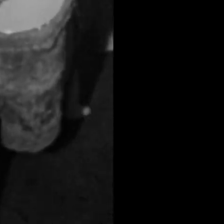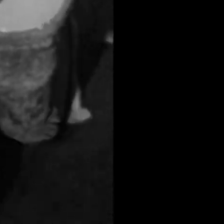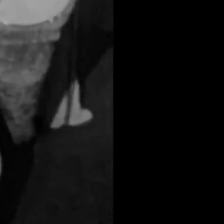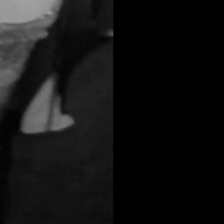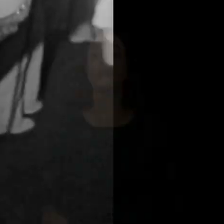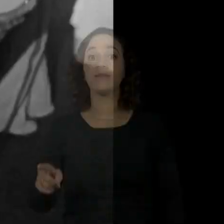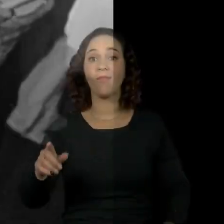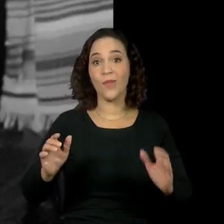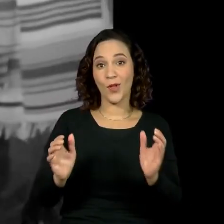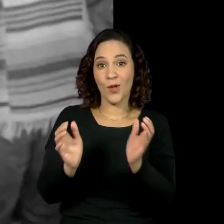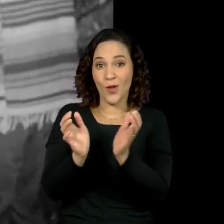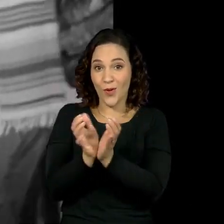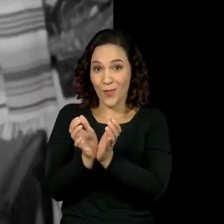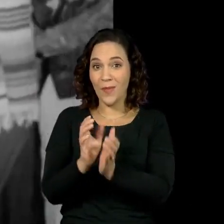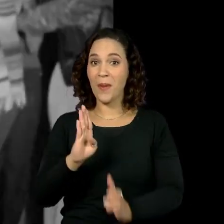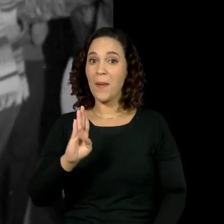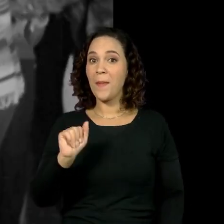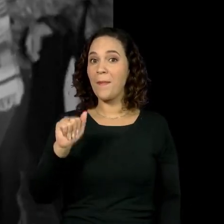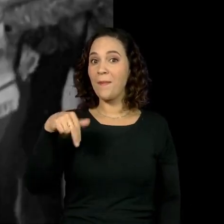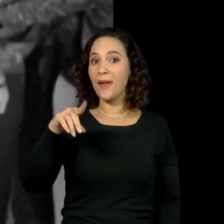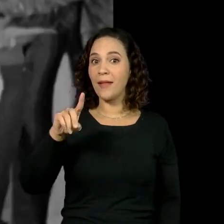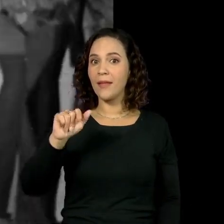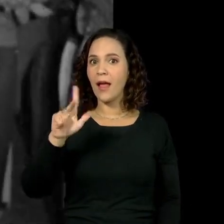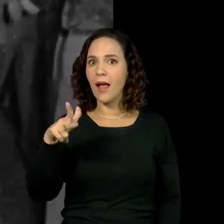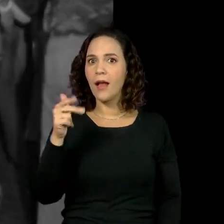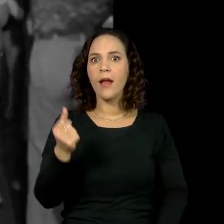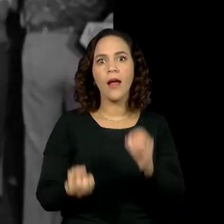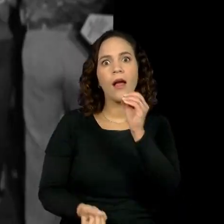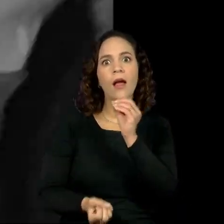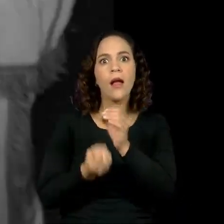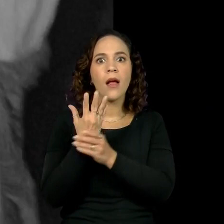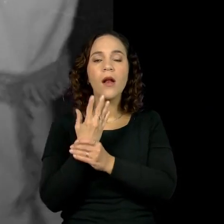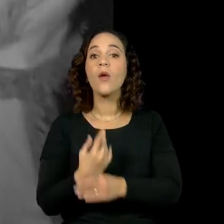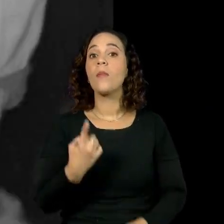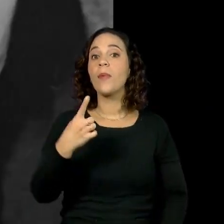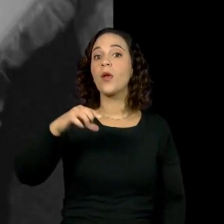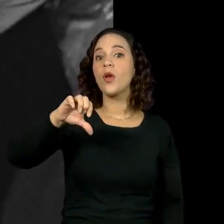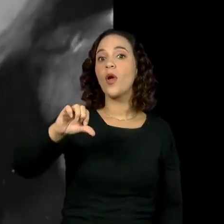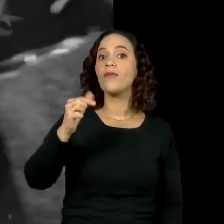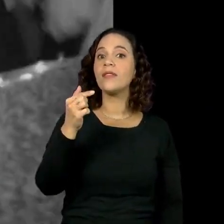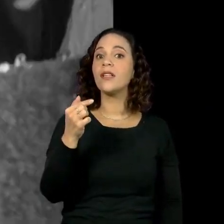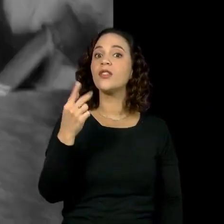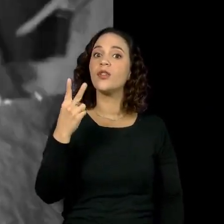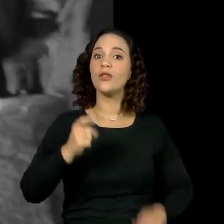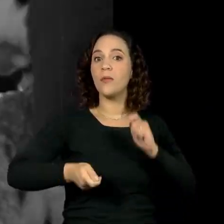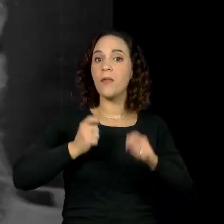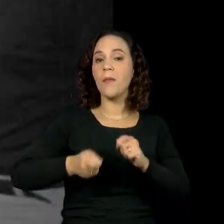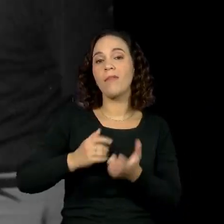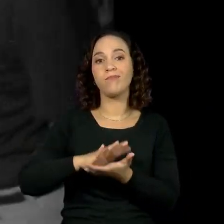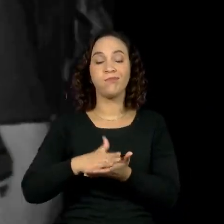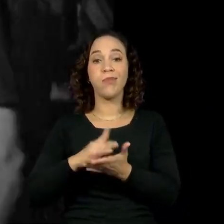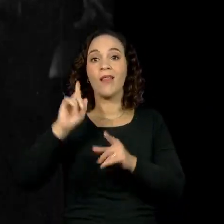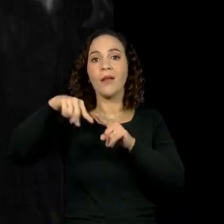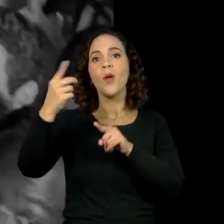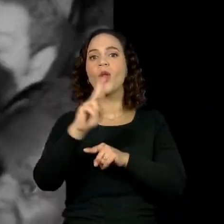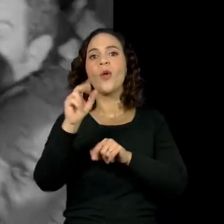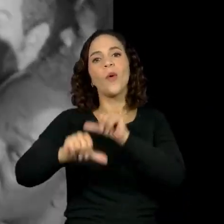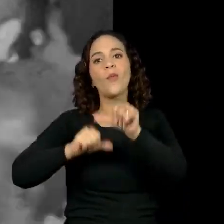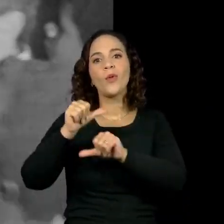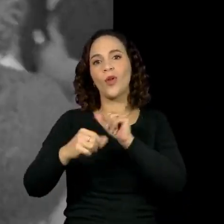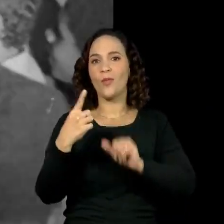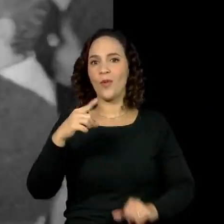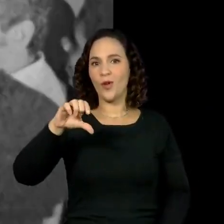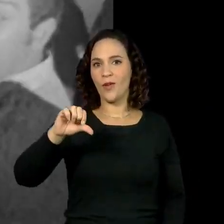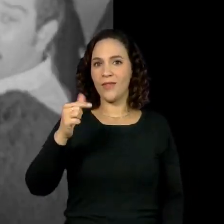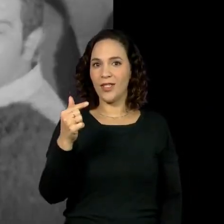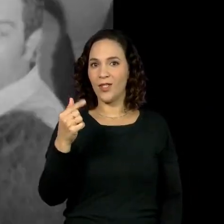A banda Bandalha, nascida em 1972 e rebatizada como Banda Redonda em 74, é a